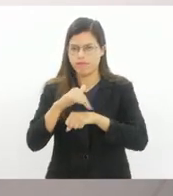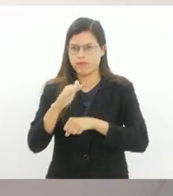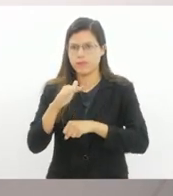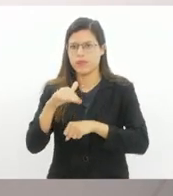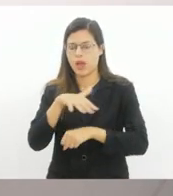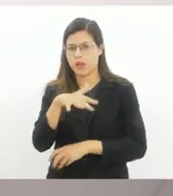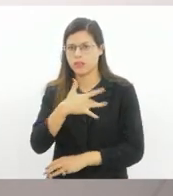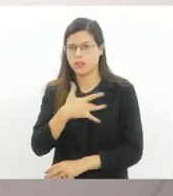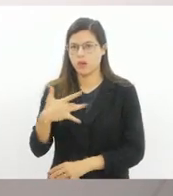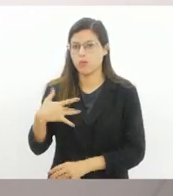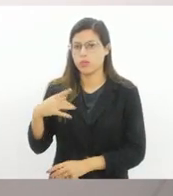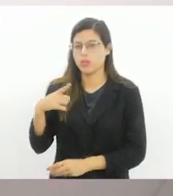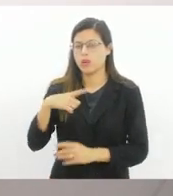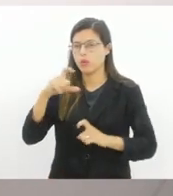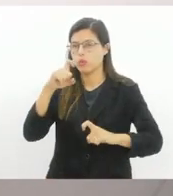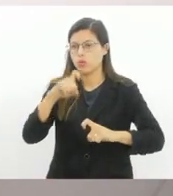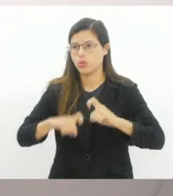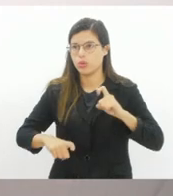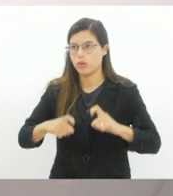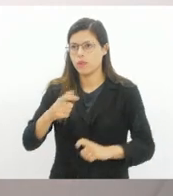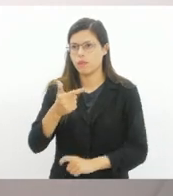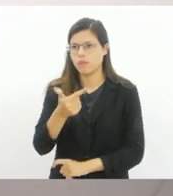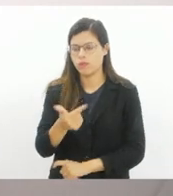A gente tem o estupro como